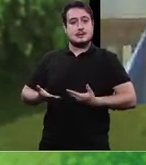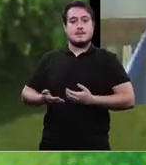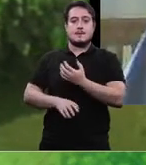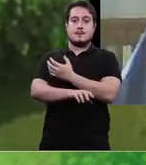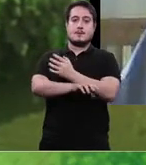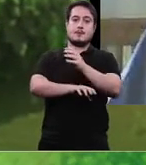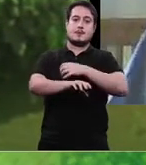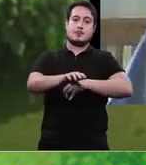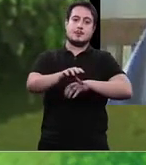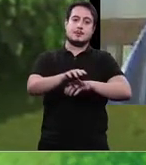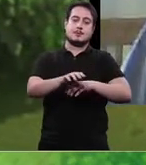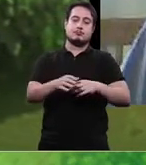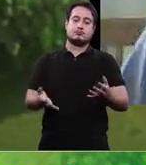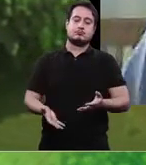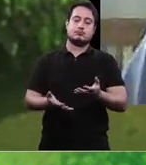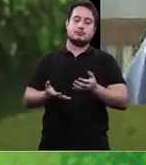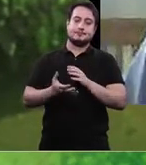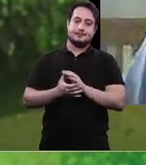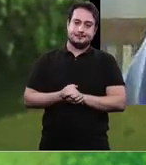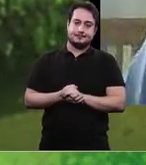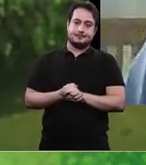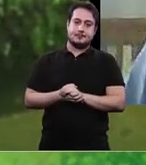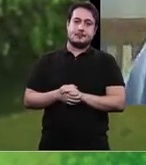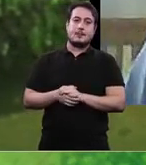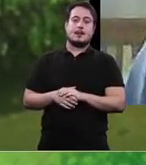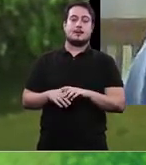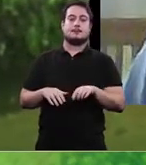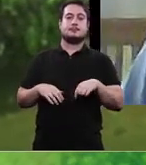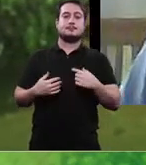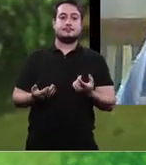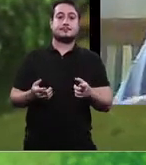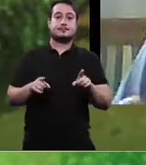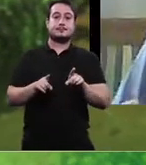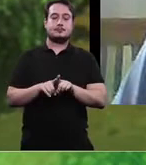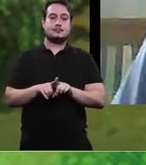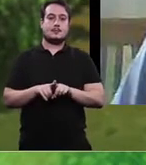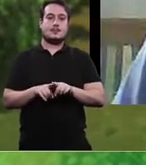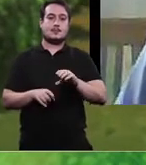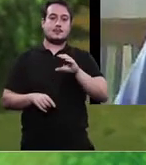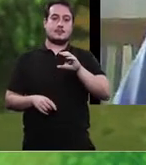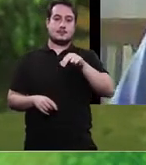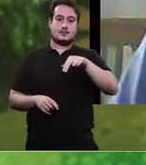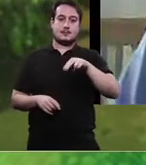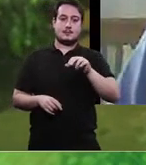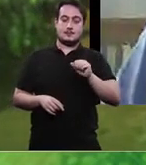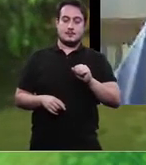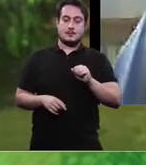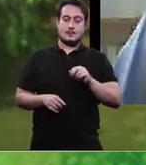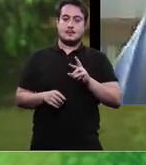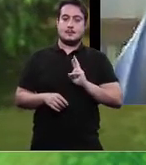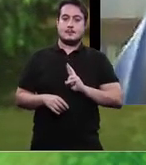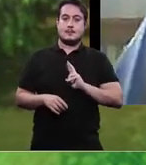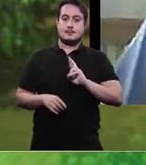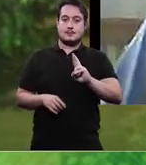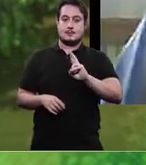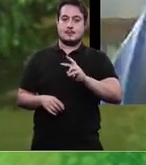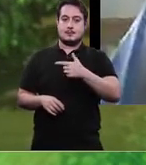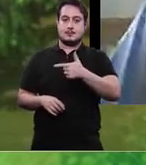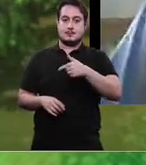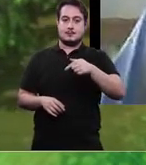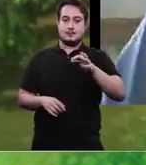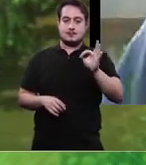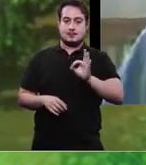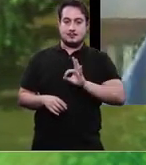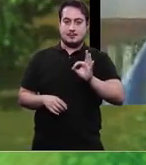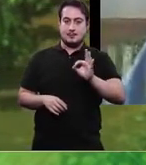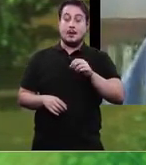sustentabilidade a prover. Né? E nisso, nessa ação, né, a CNA, ela representa, ela tem 27